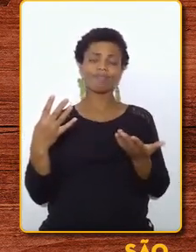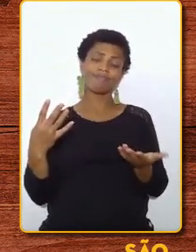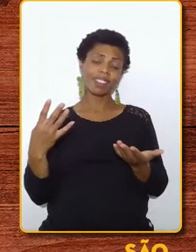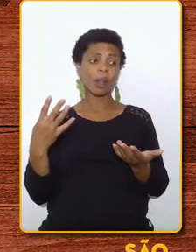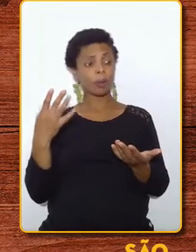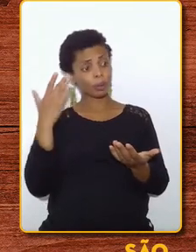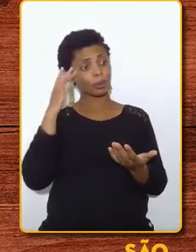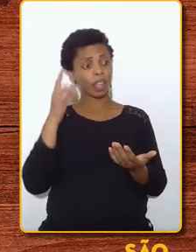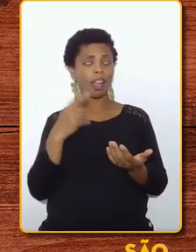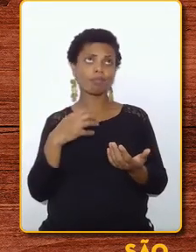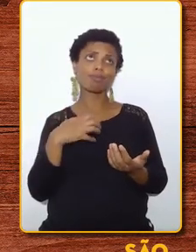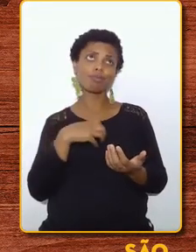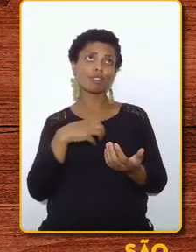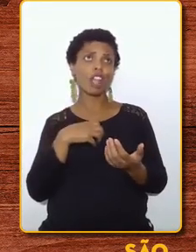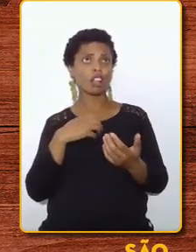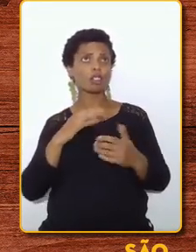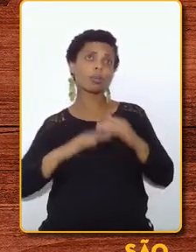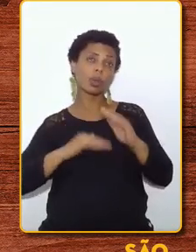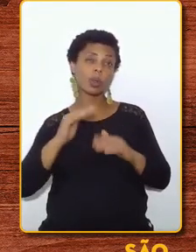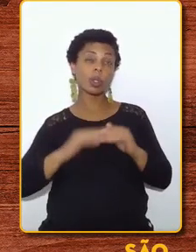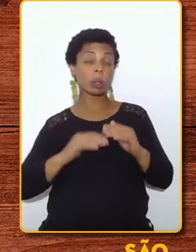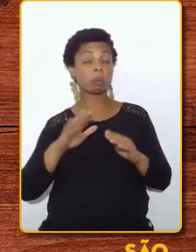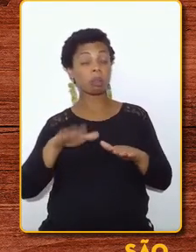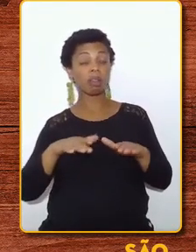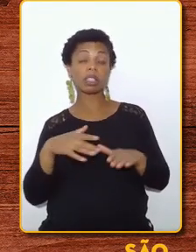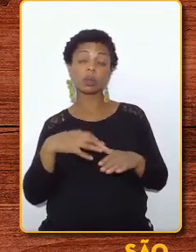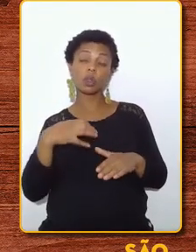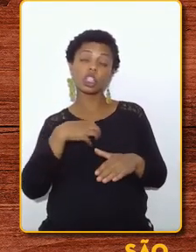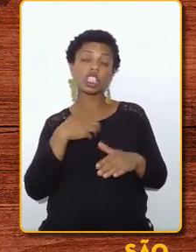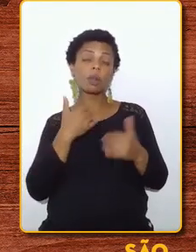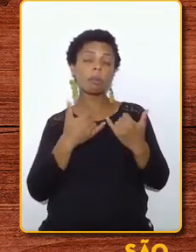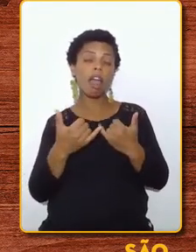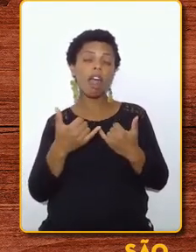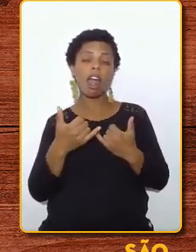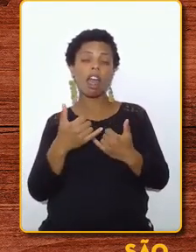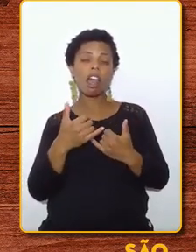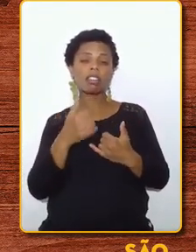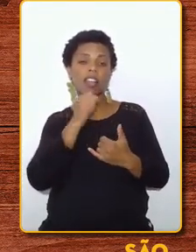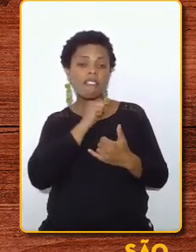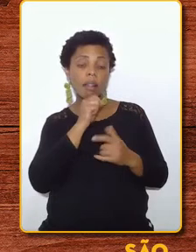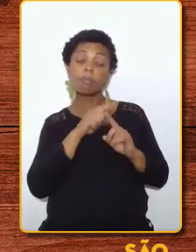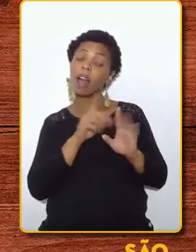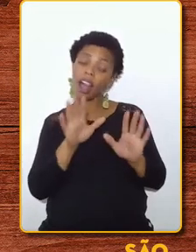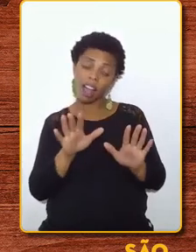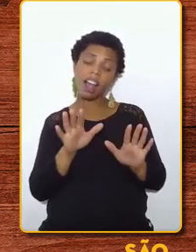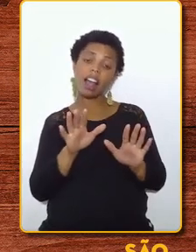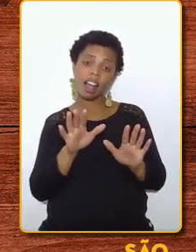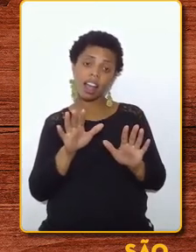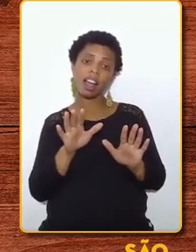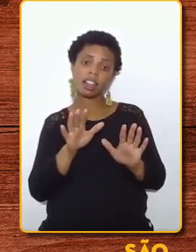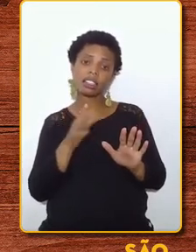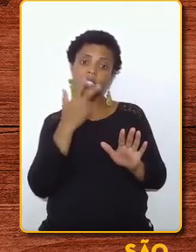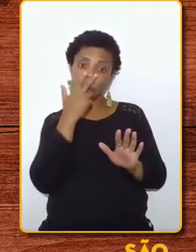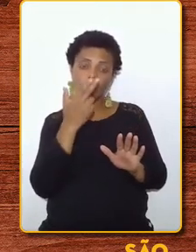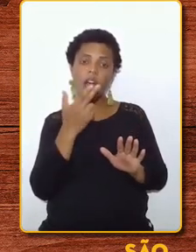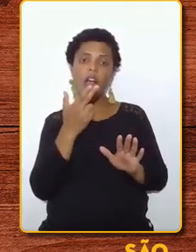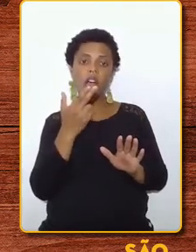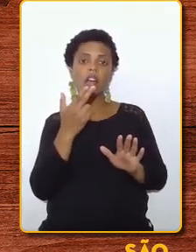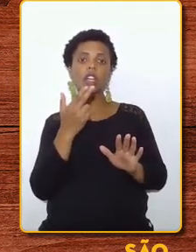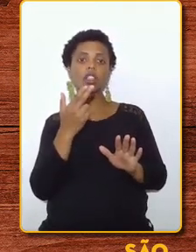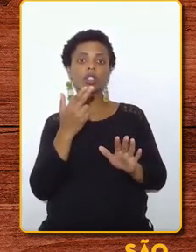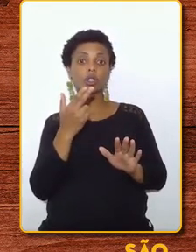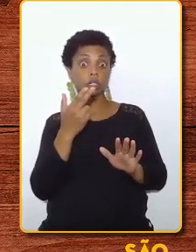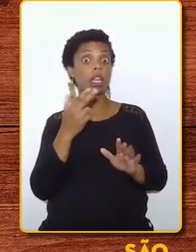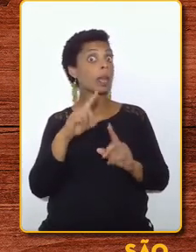meio, talvez, atrasado ou não, mas de qualquer forma. Então, assim, eu acho... E